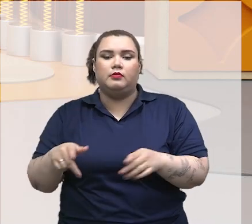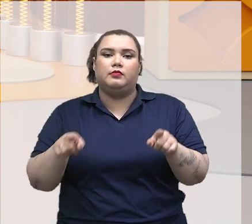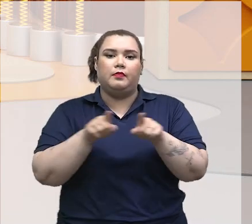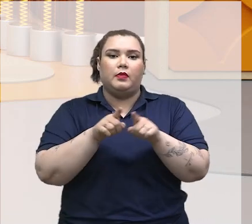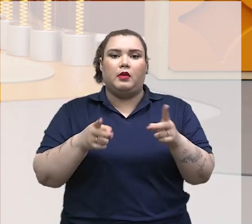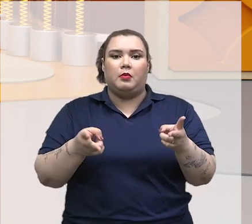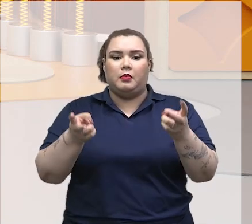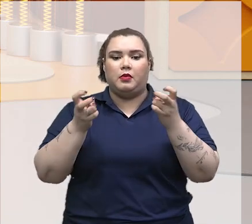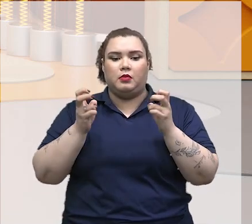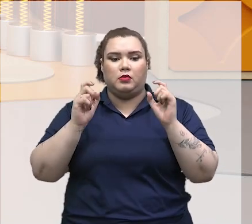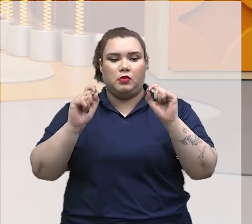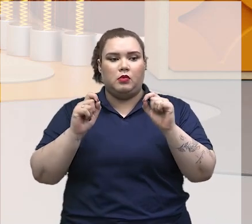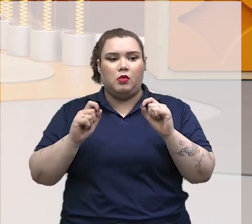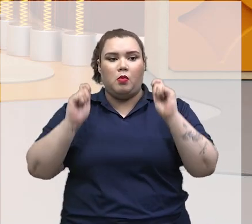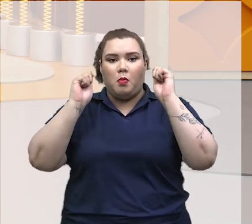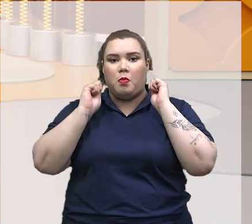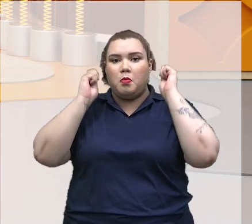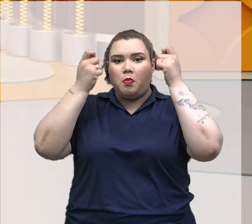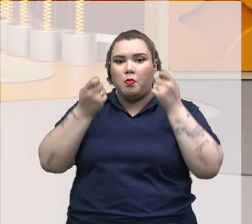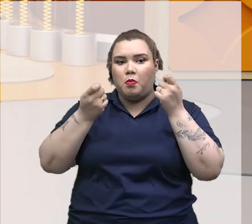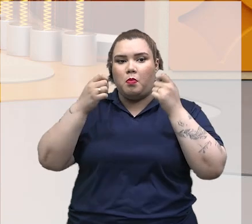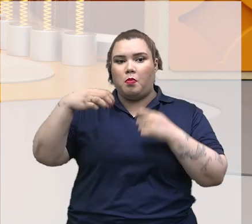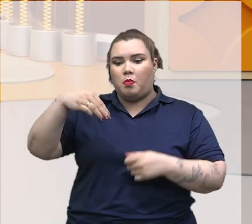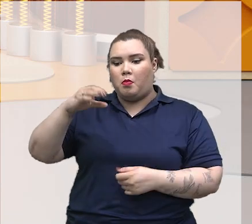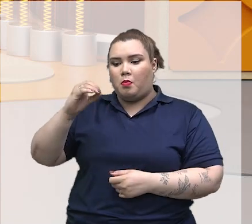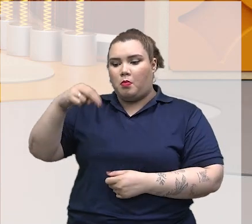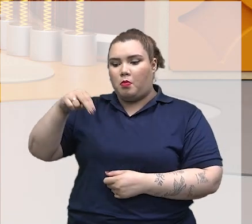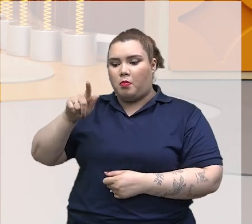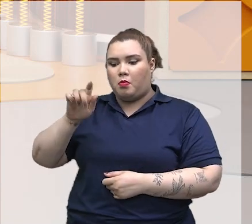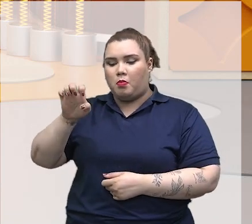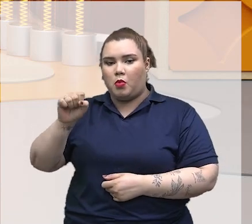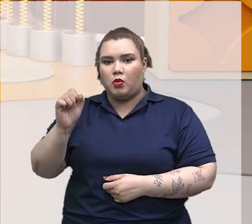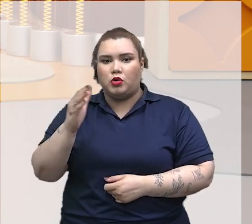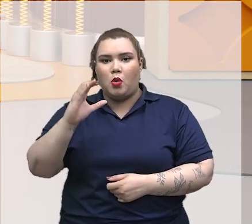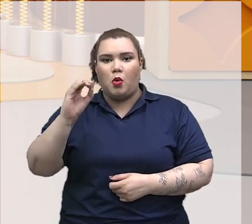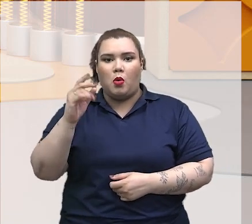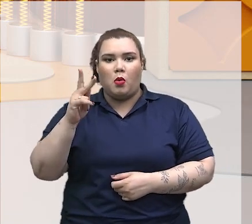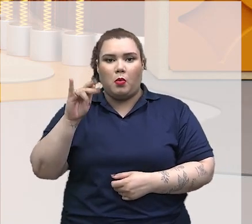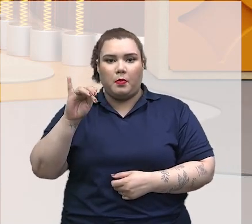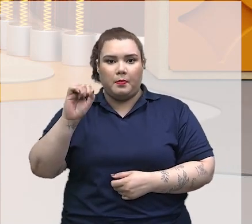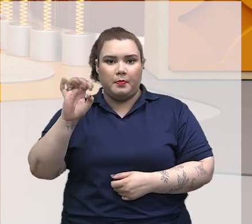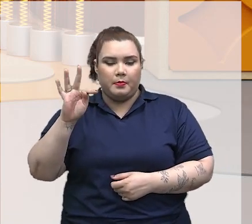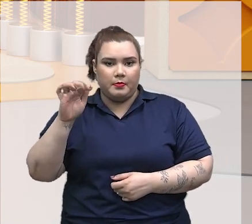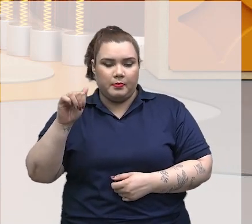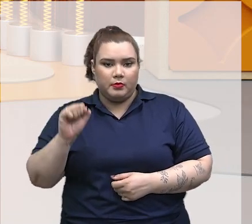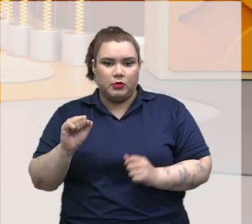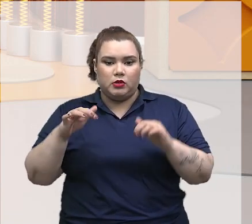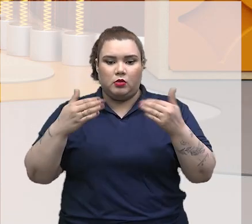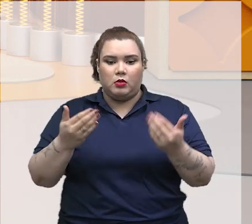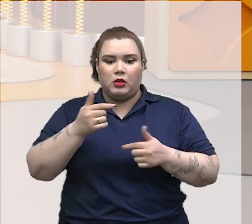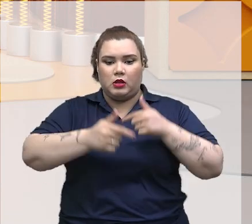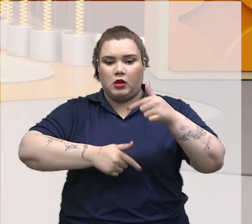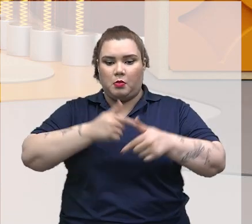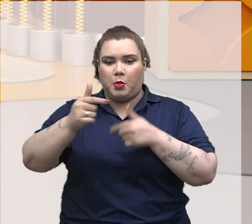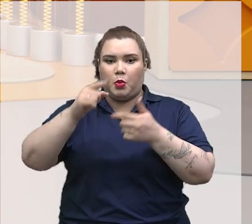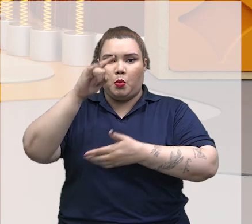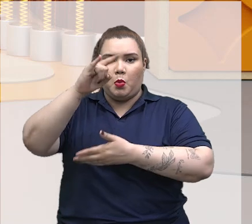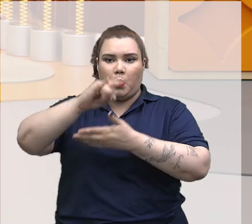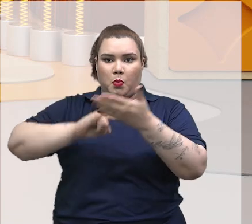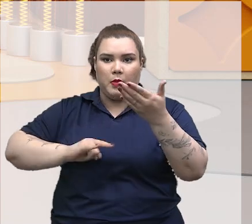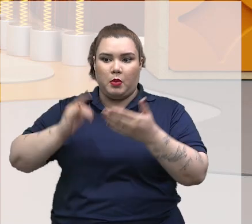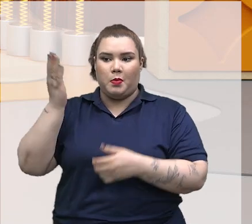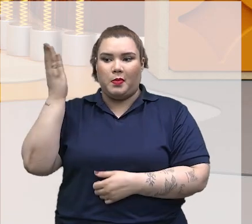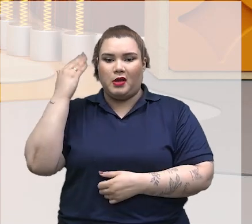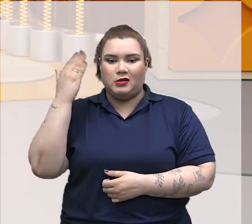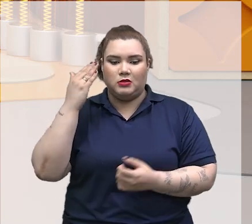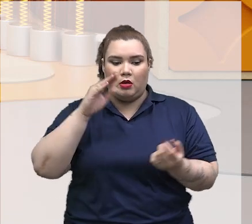os monges copistas e é claro que até mesmo fazer então esse trabalho de transcrição então de documentos da